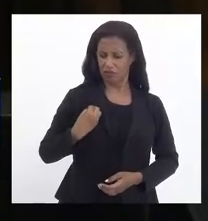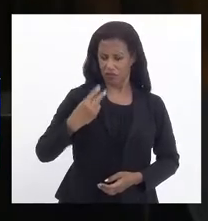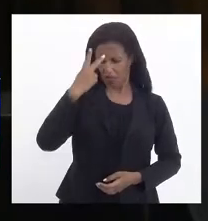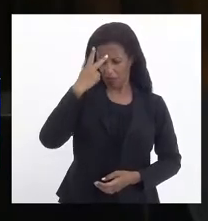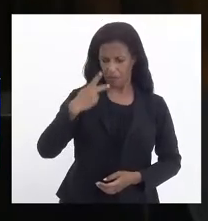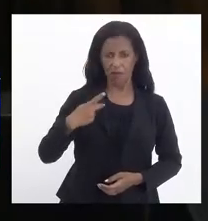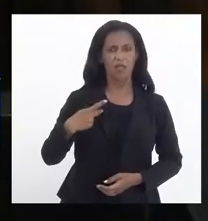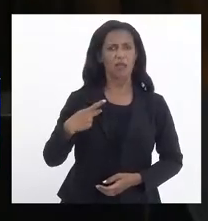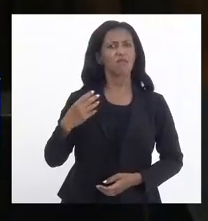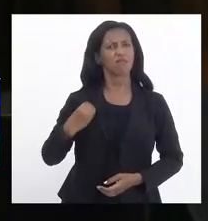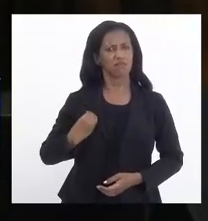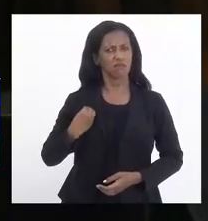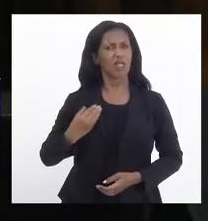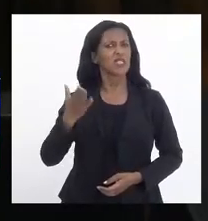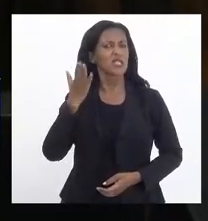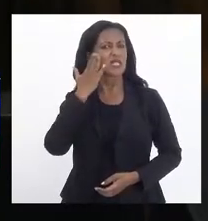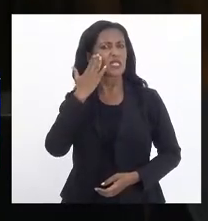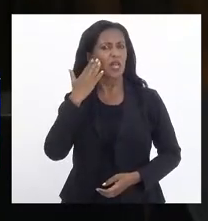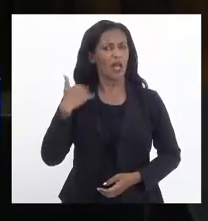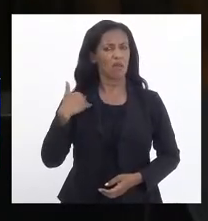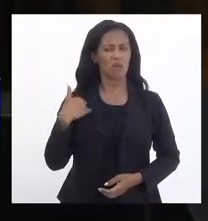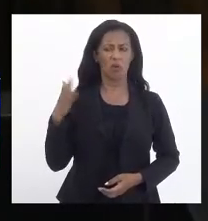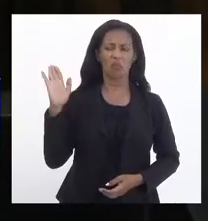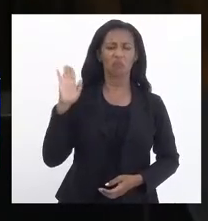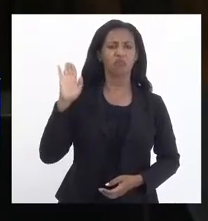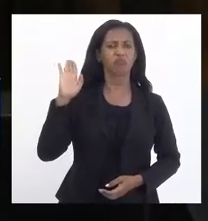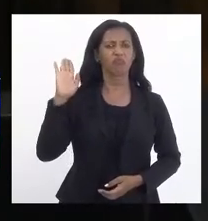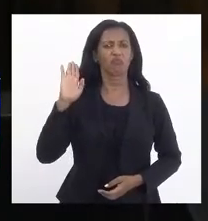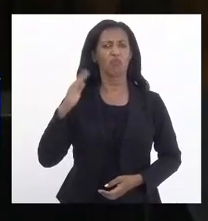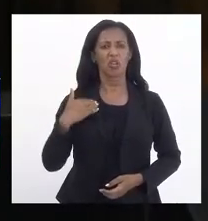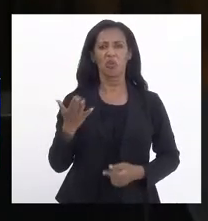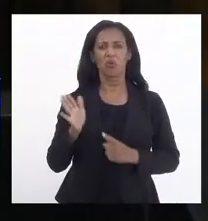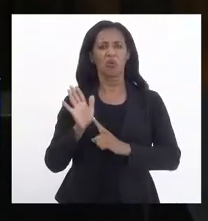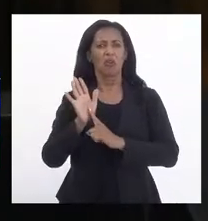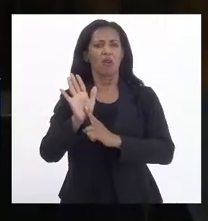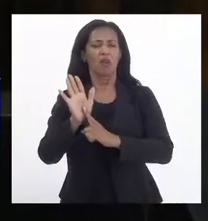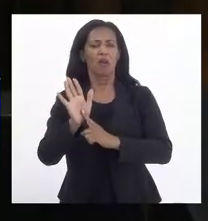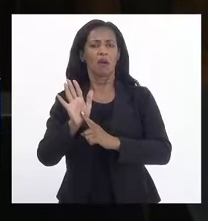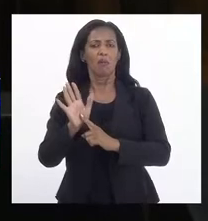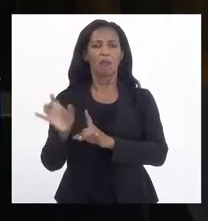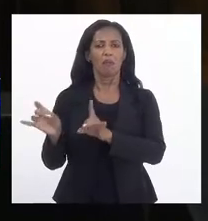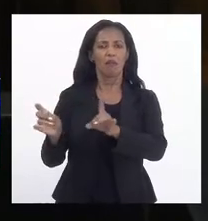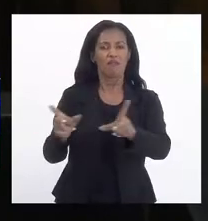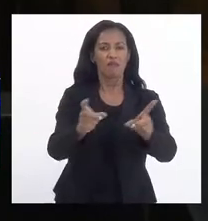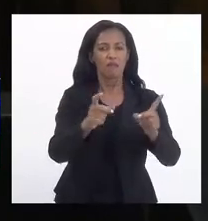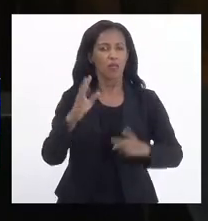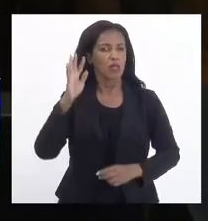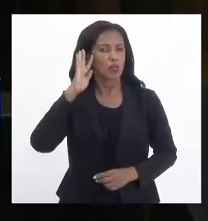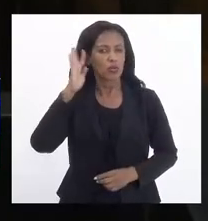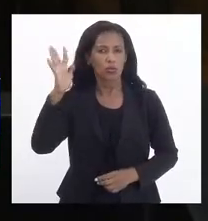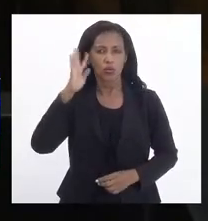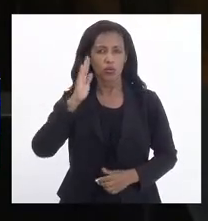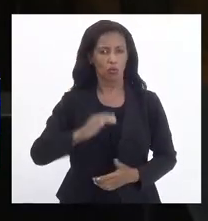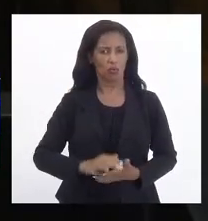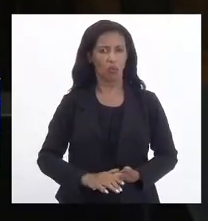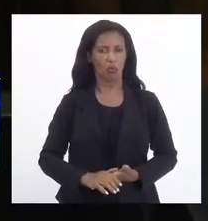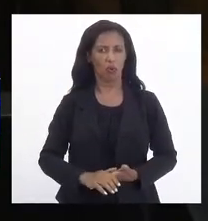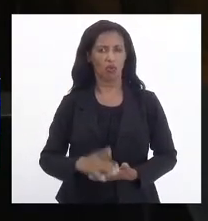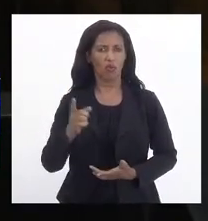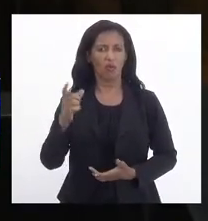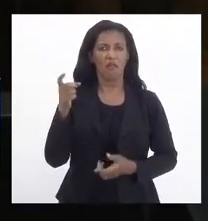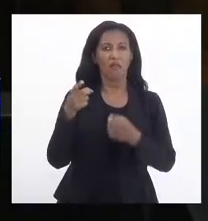como parlamentar, sabe que eu nunca vou aparecer para ninguém para vender sonhos, vender